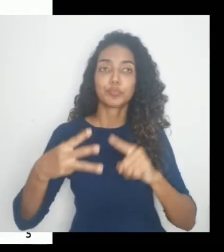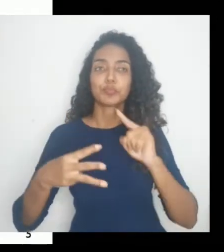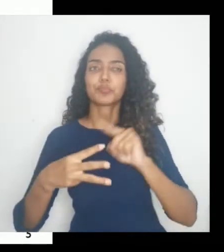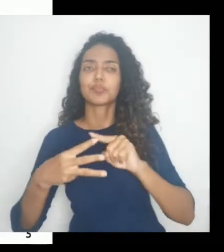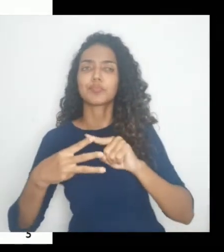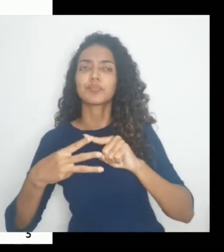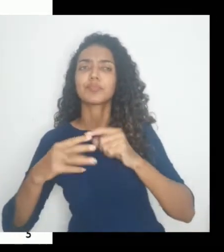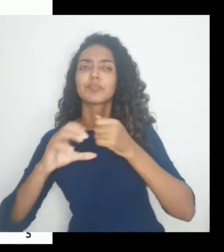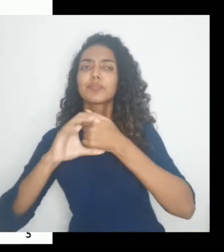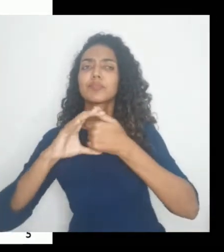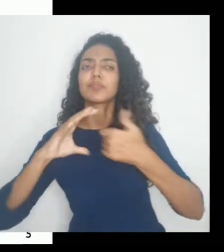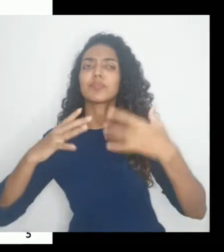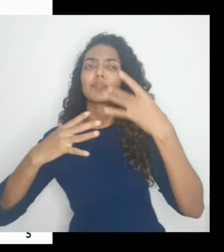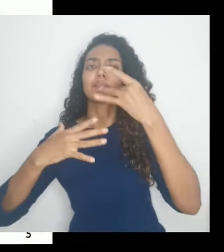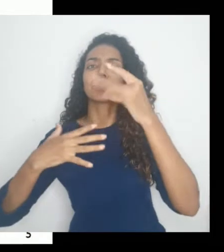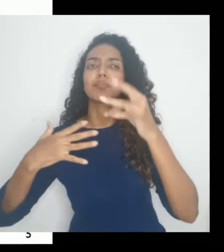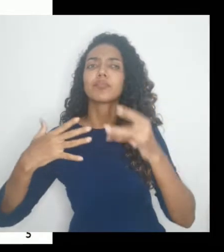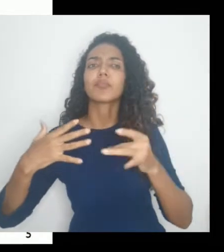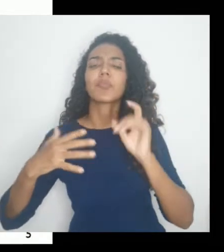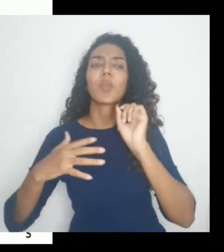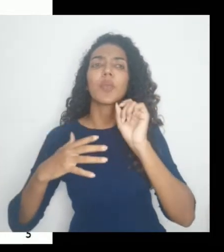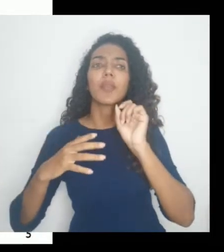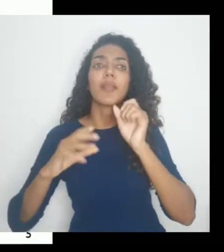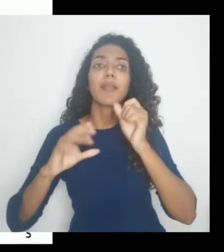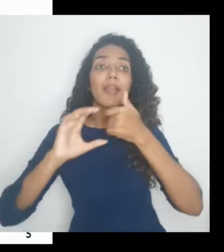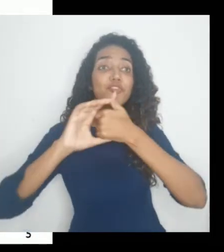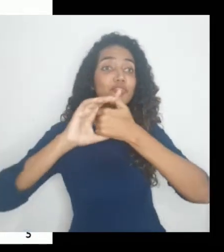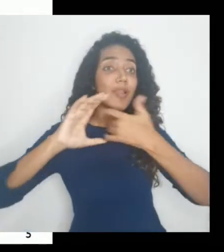as propriedades dessa classe.